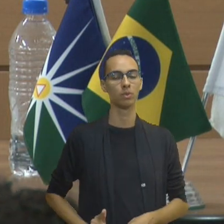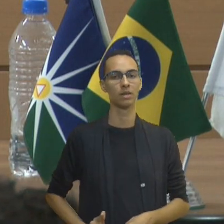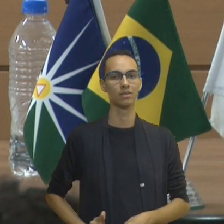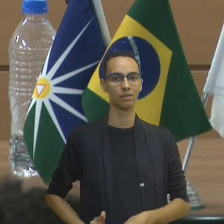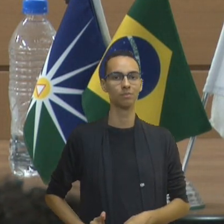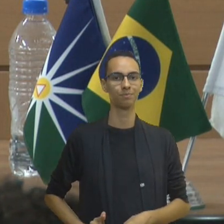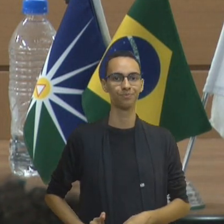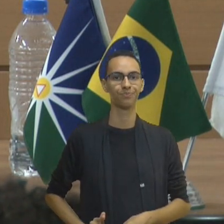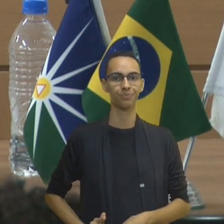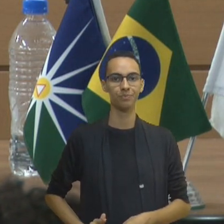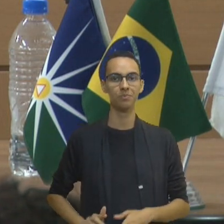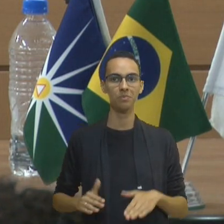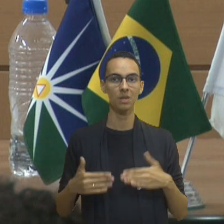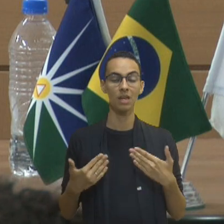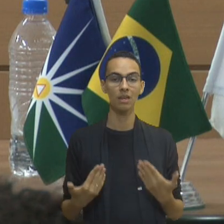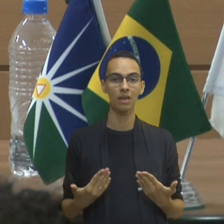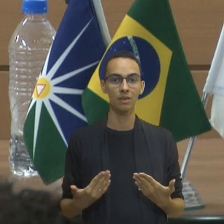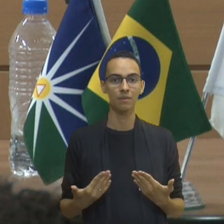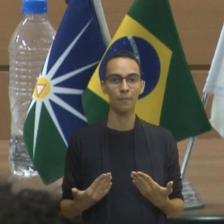E aí...